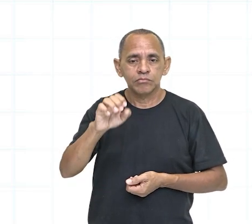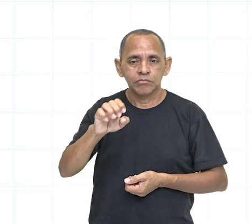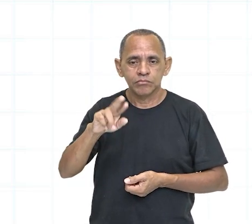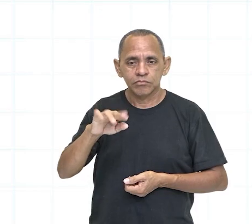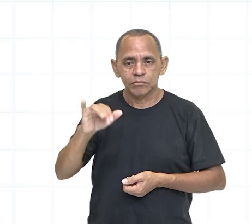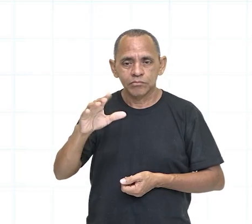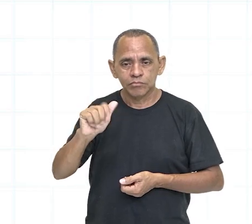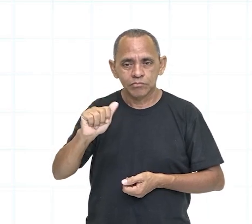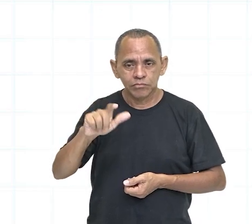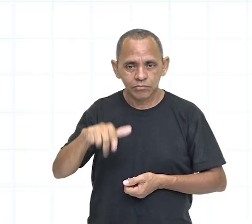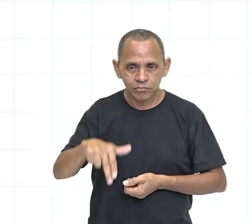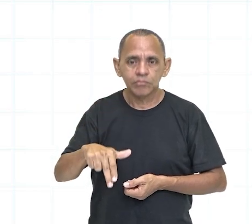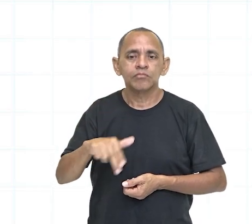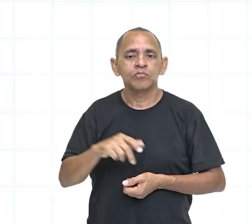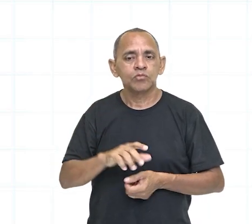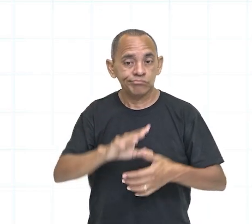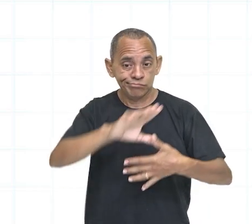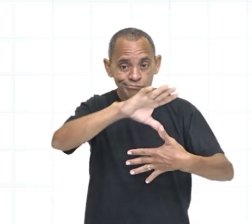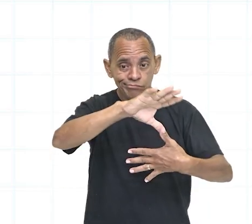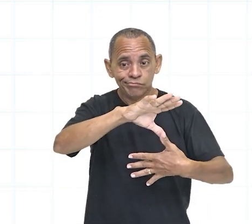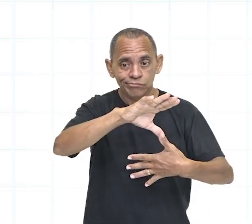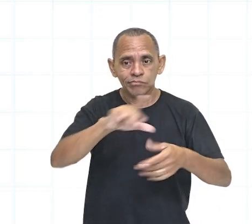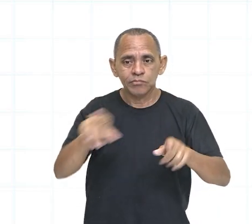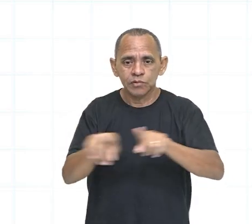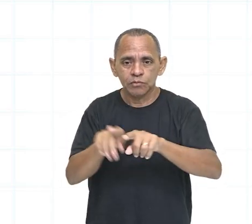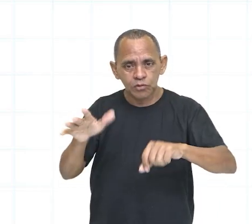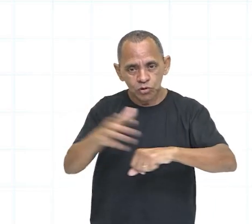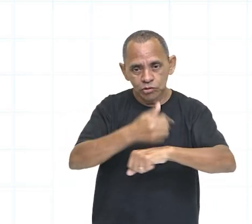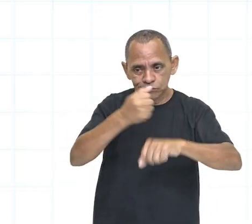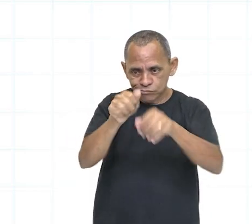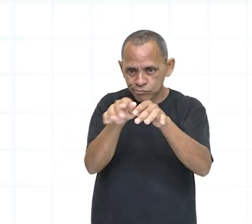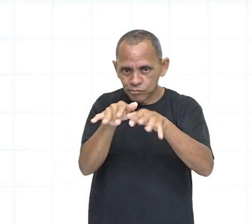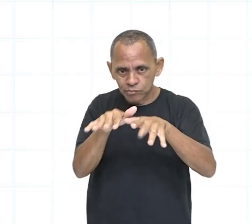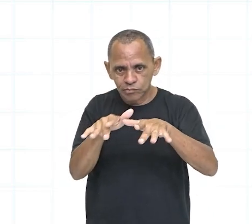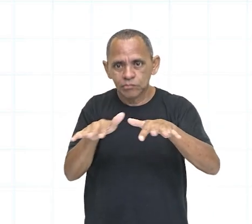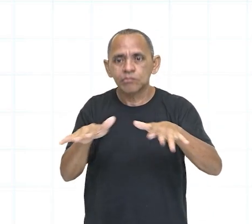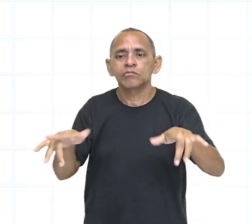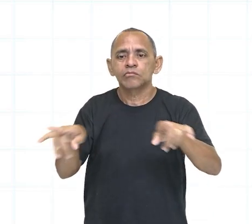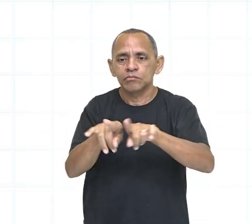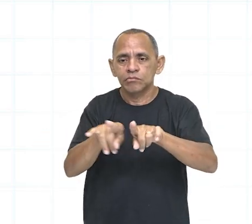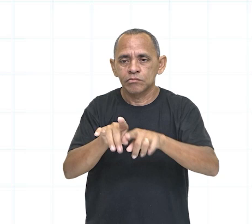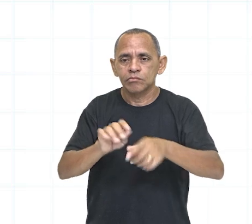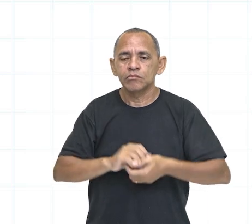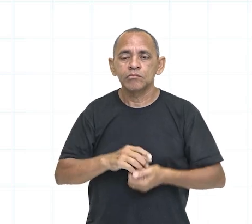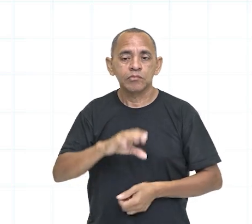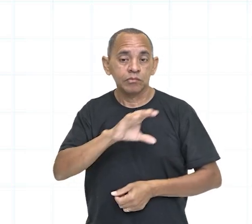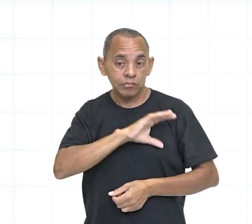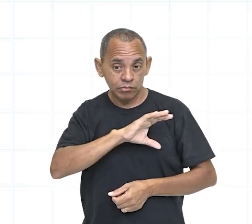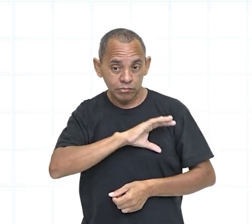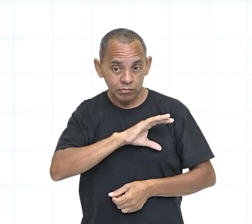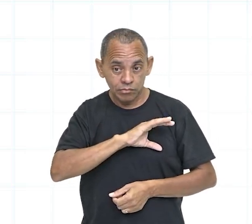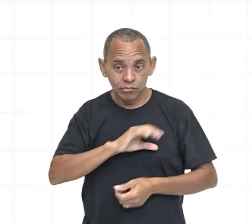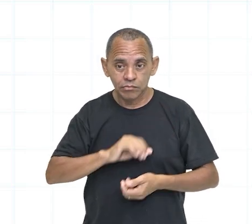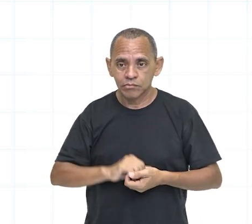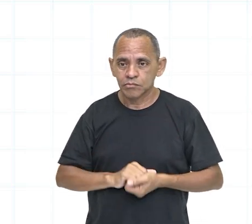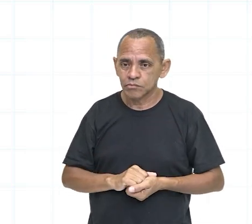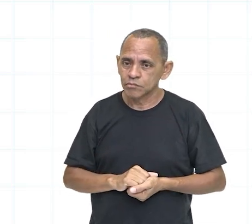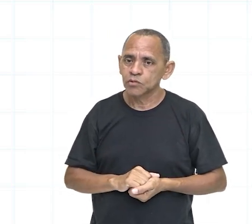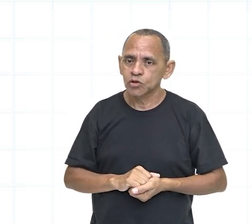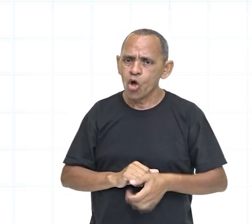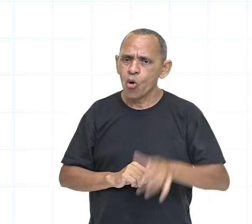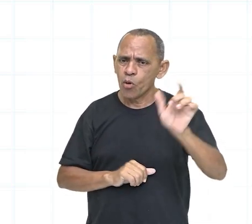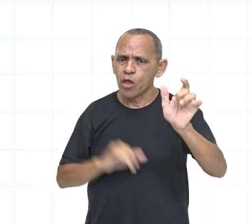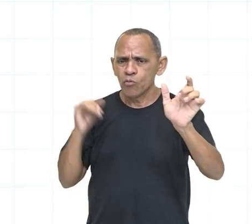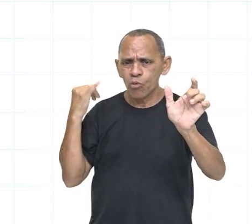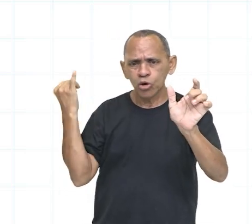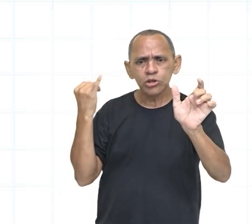colonization, North, colonies, United States, Canada. Então, palavras